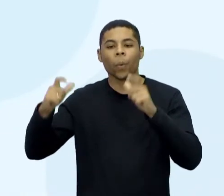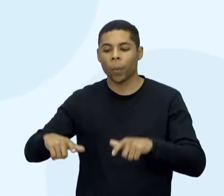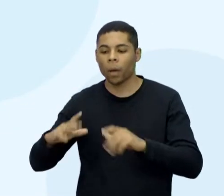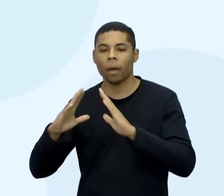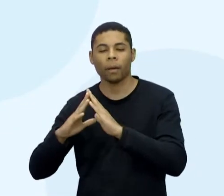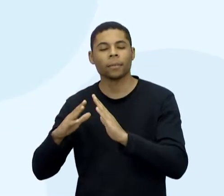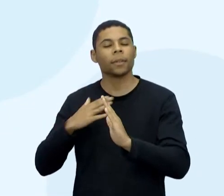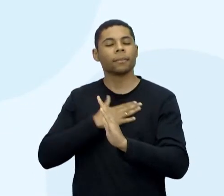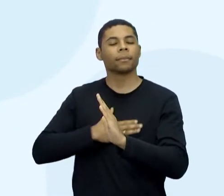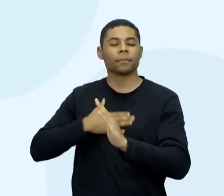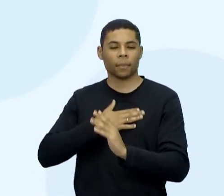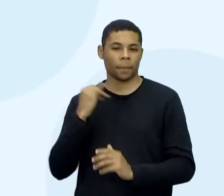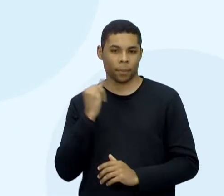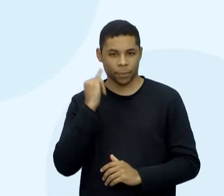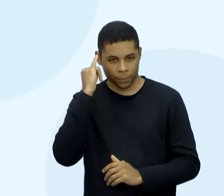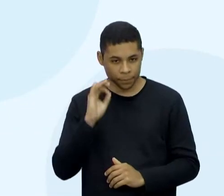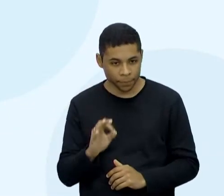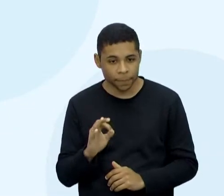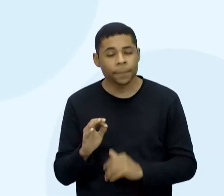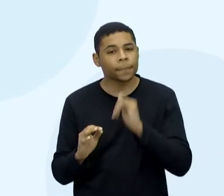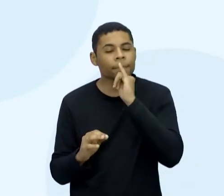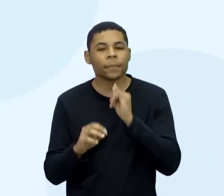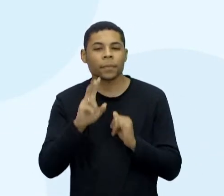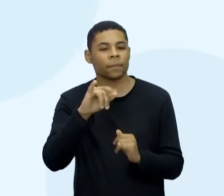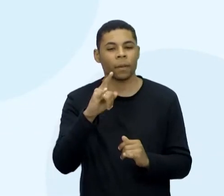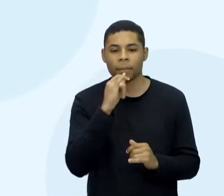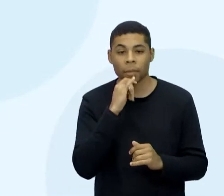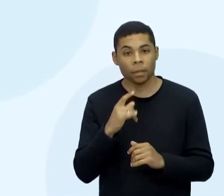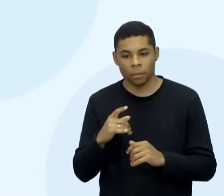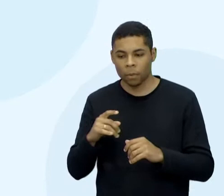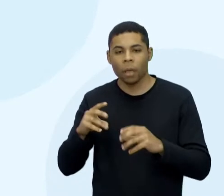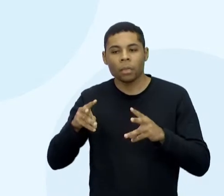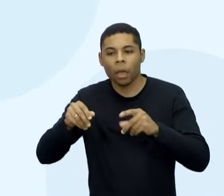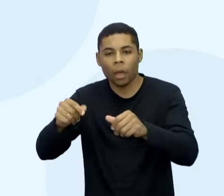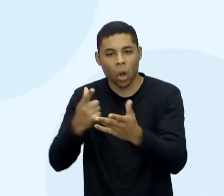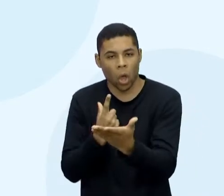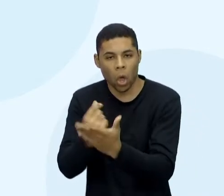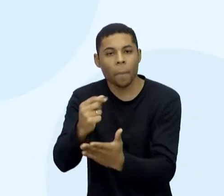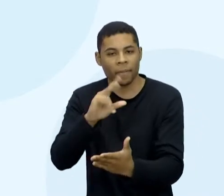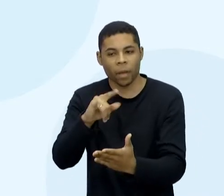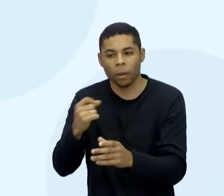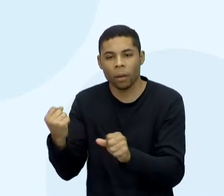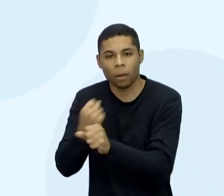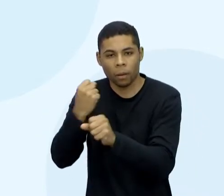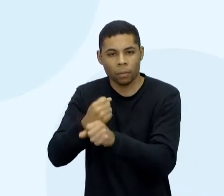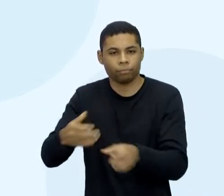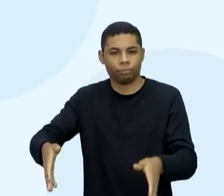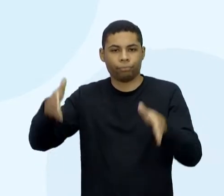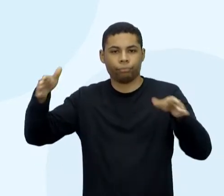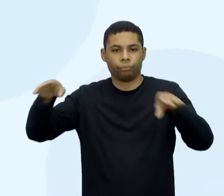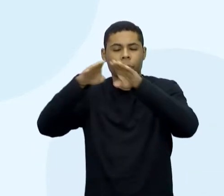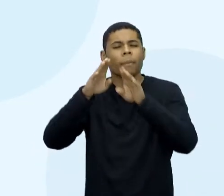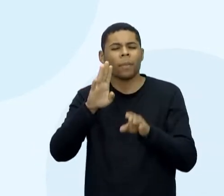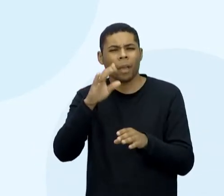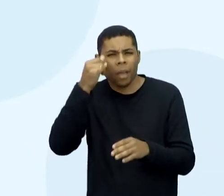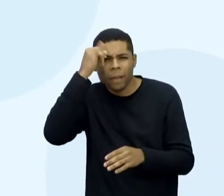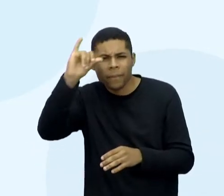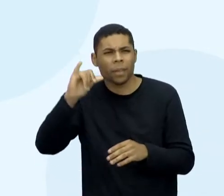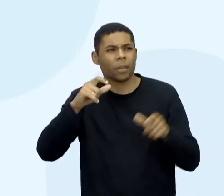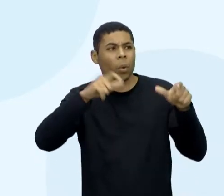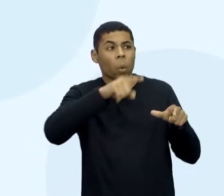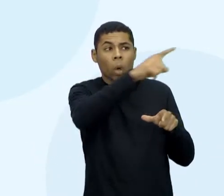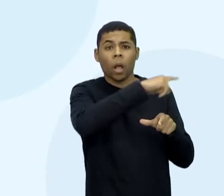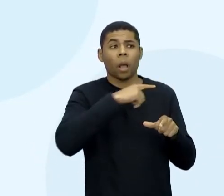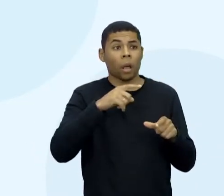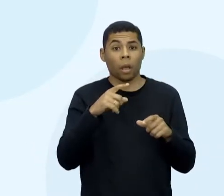É extremamente importante, né? Então, se você vai construir uma casa do zero, evite, né, construir em uma área de proteção ambiental ou